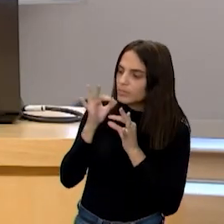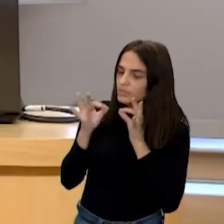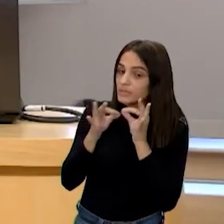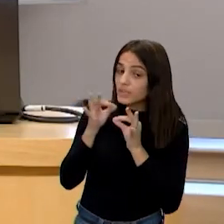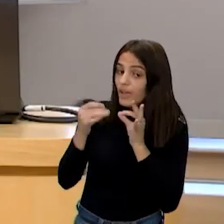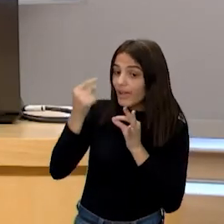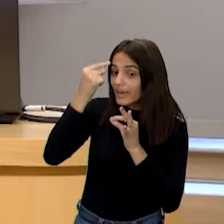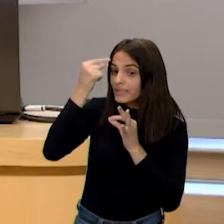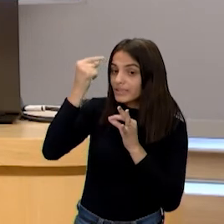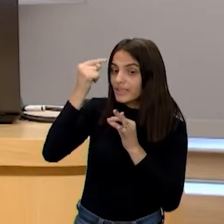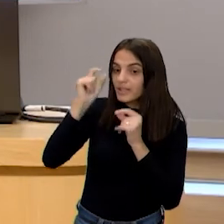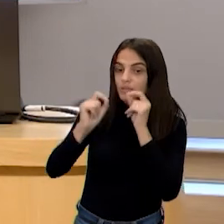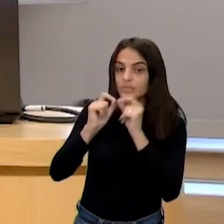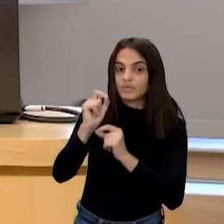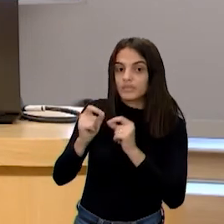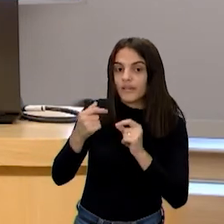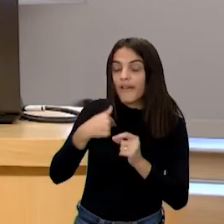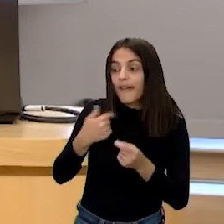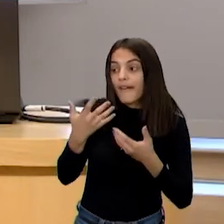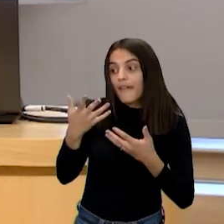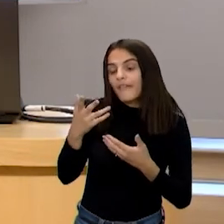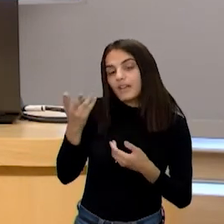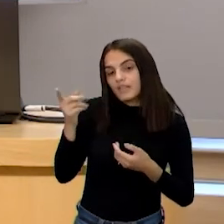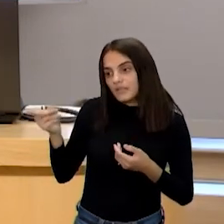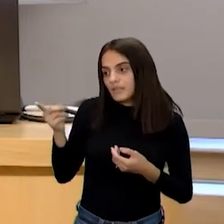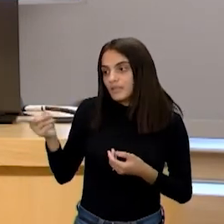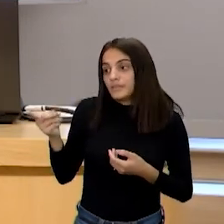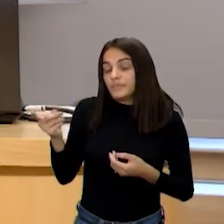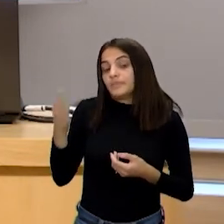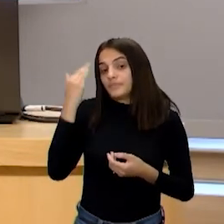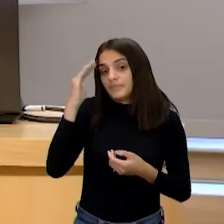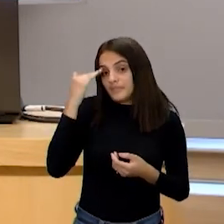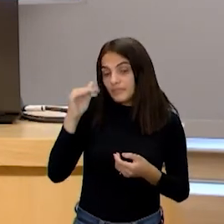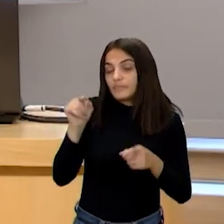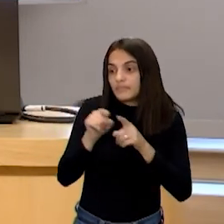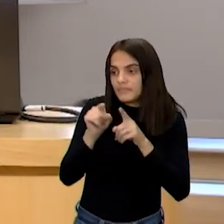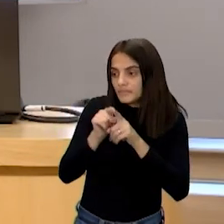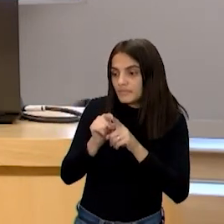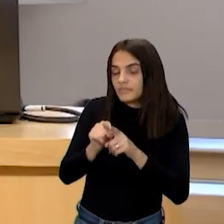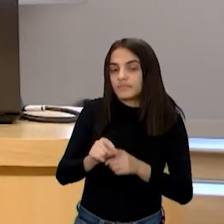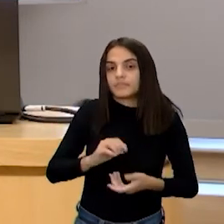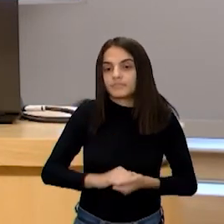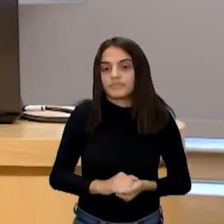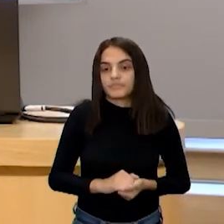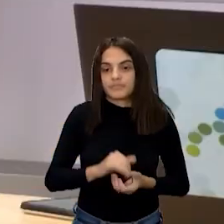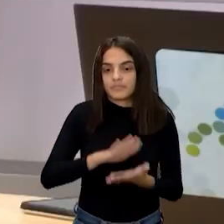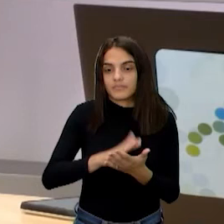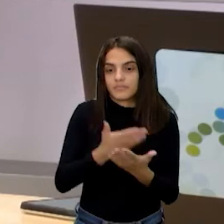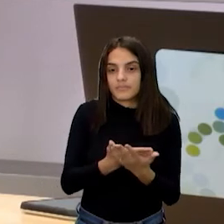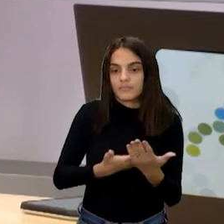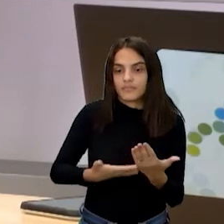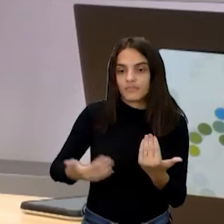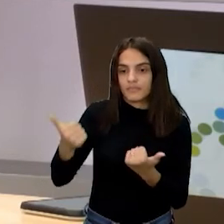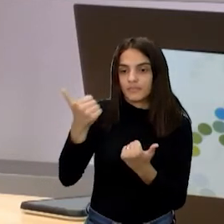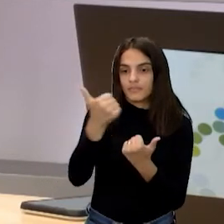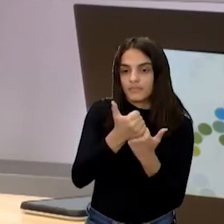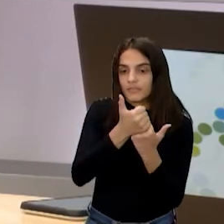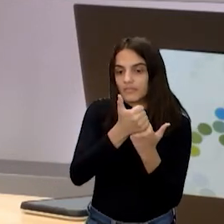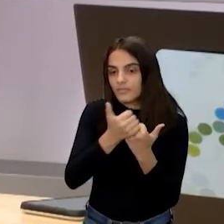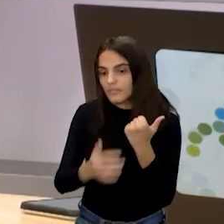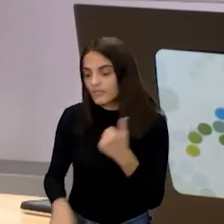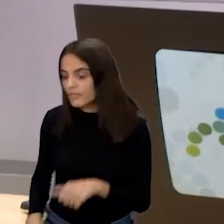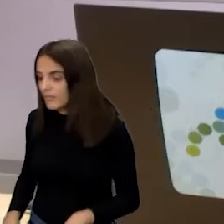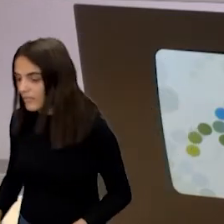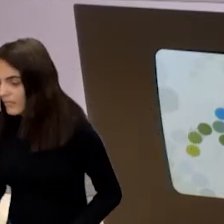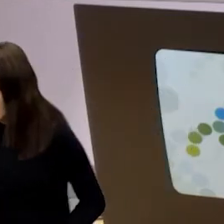a ideia é fazer-me entender e, se possível, te convencer. Sim. Mas o debate, ele nem sempre vai haver um